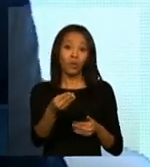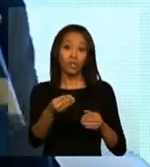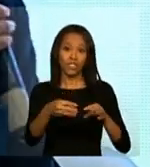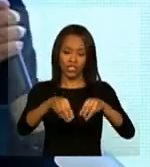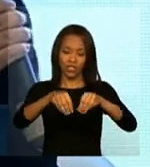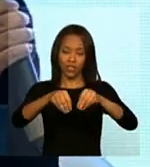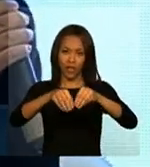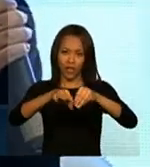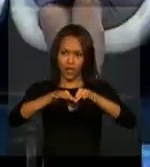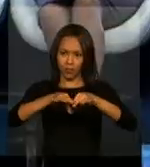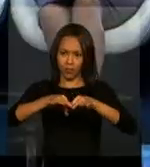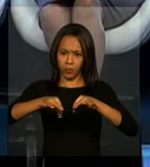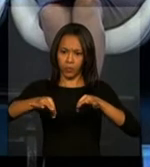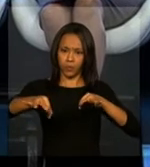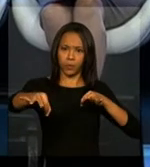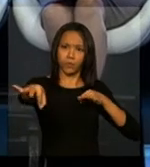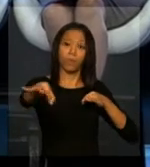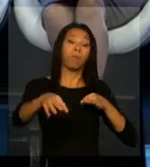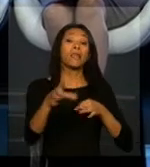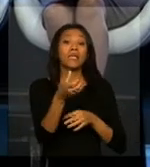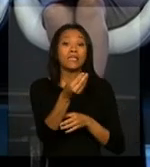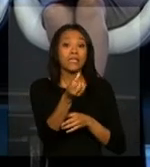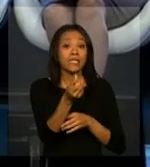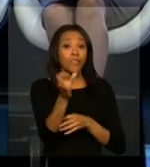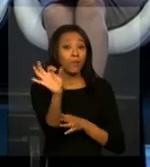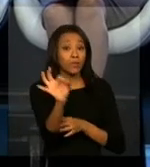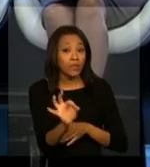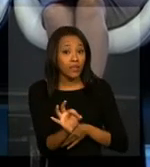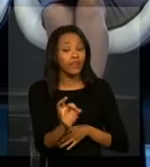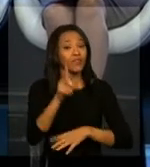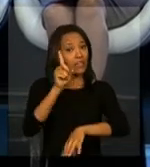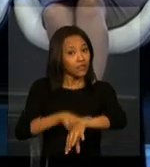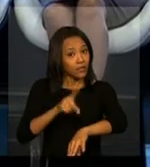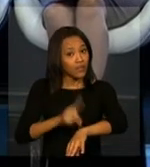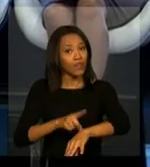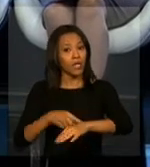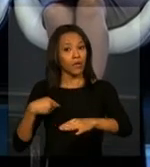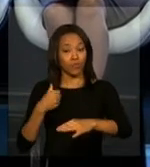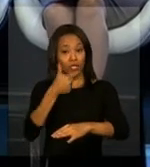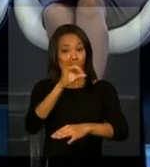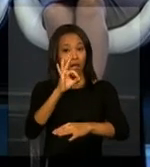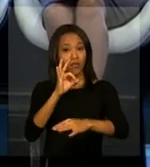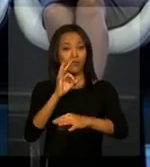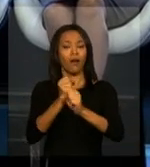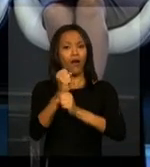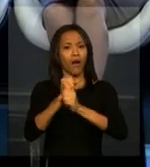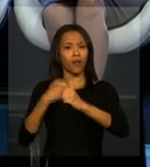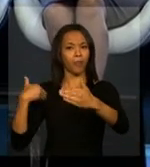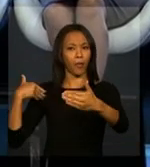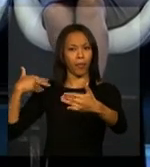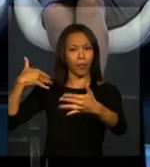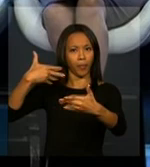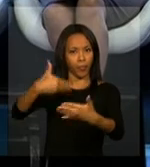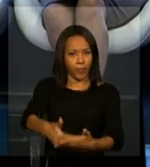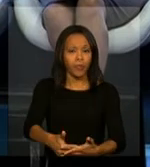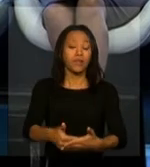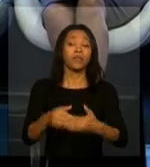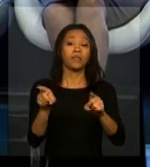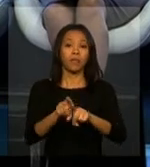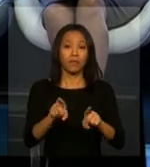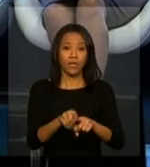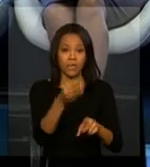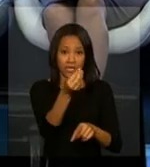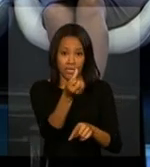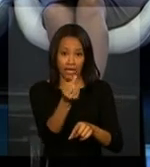incorporados à reforma agrária, 60% foi nesse período dos 10 anos do PAA também, em que 60% da área